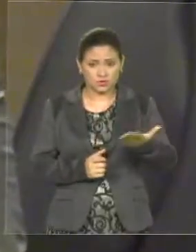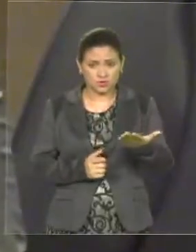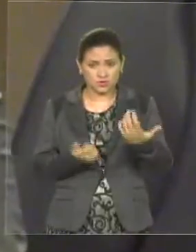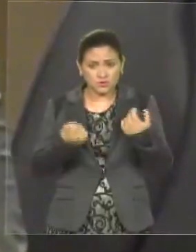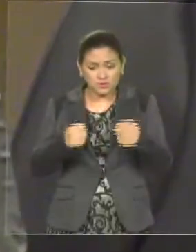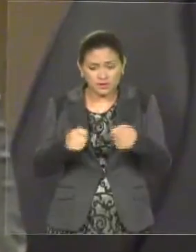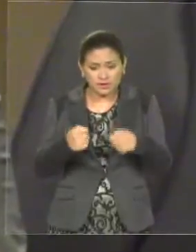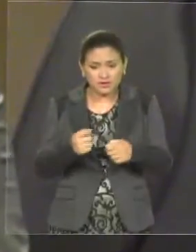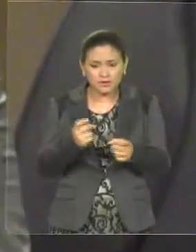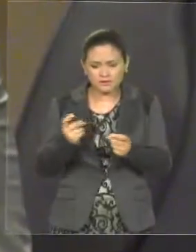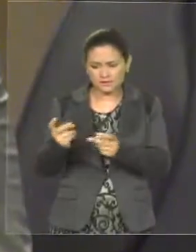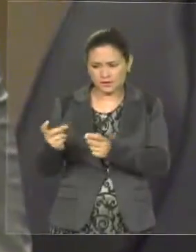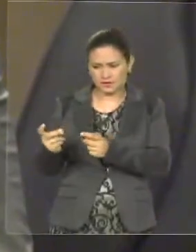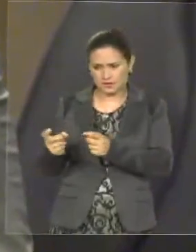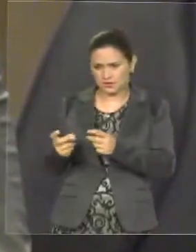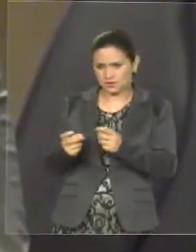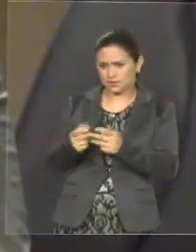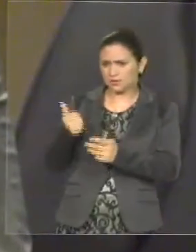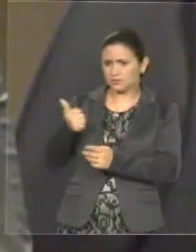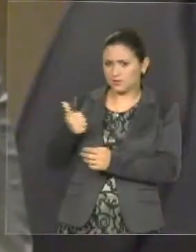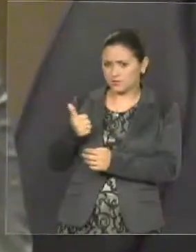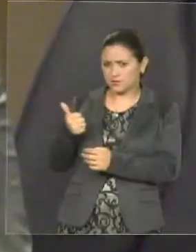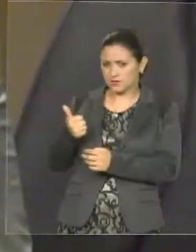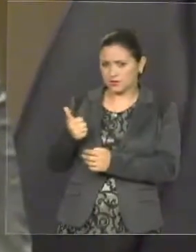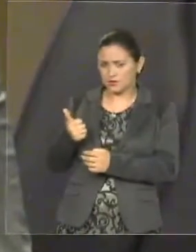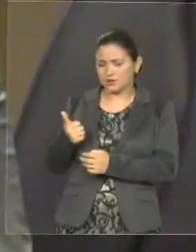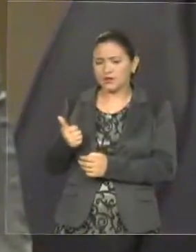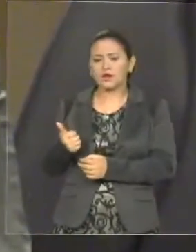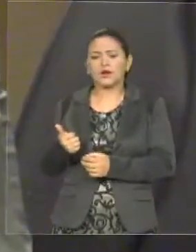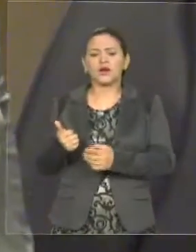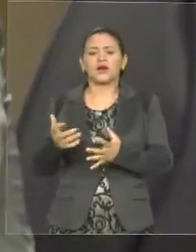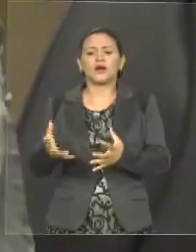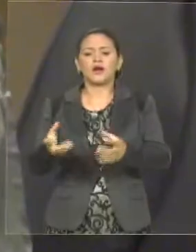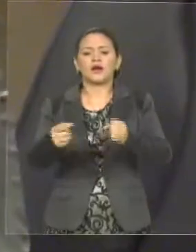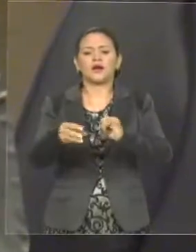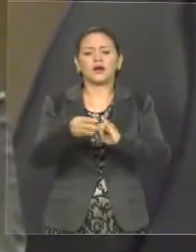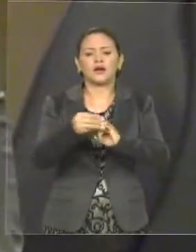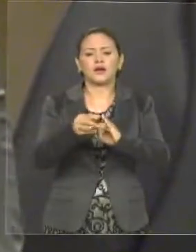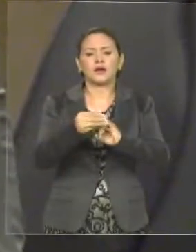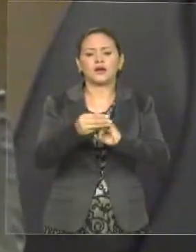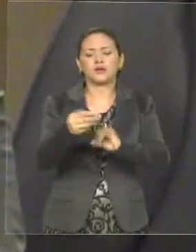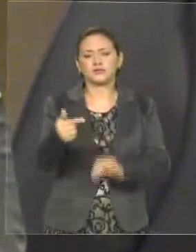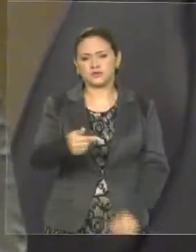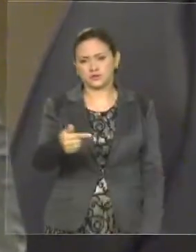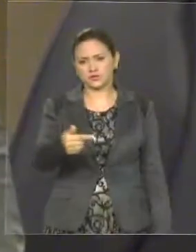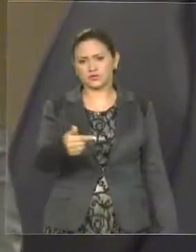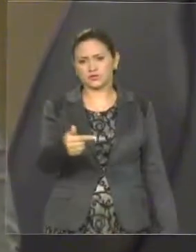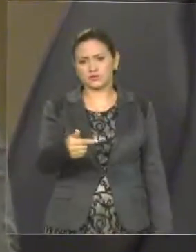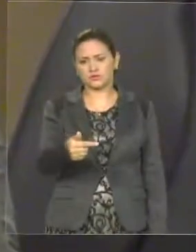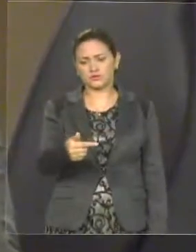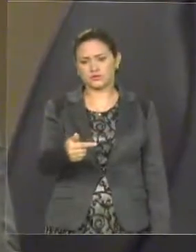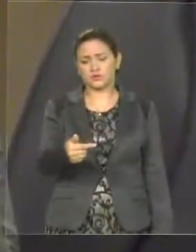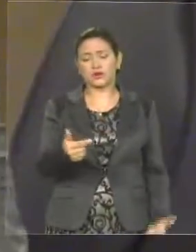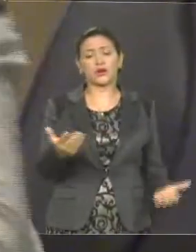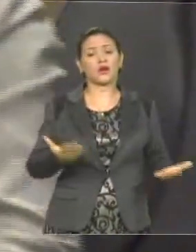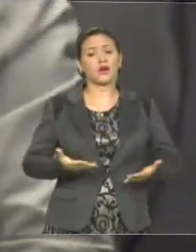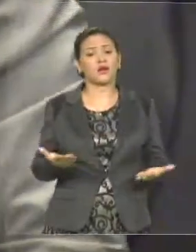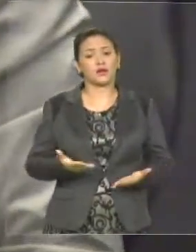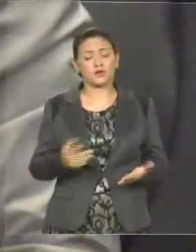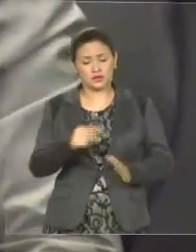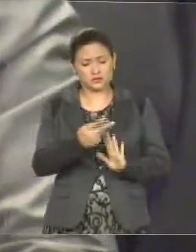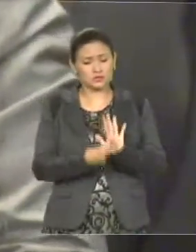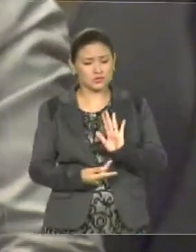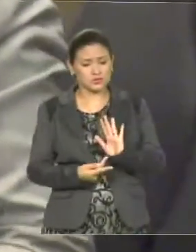recolher depois o ICMS, ele passará, então, a recolher antes de comercializar, né, o